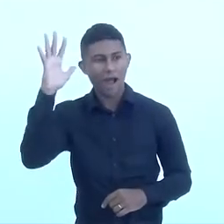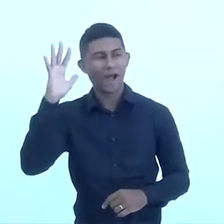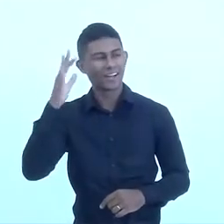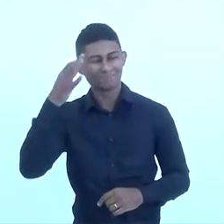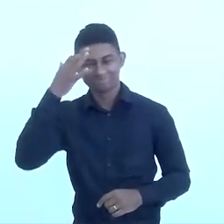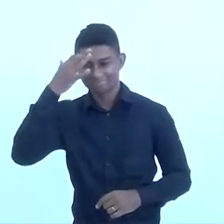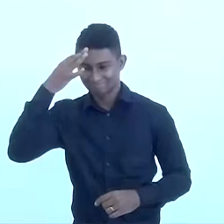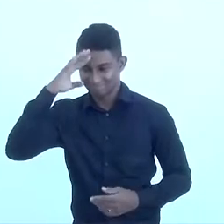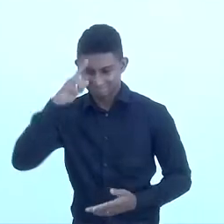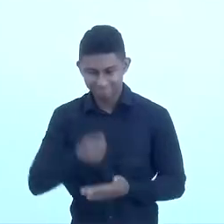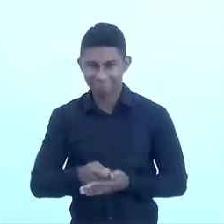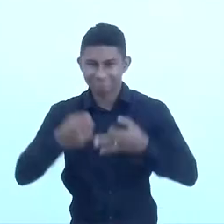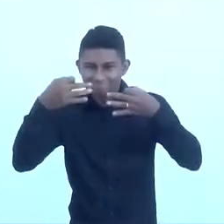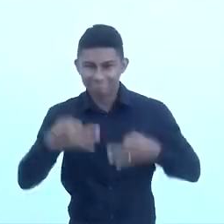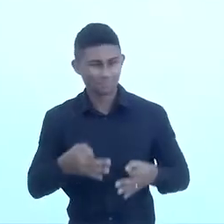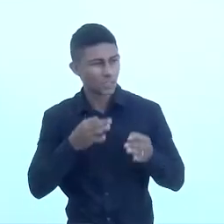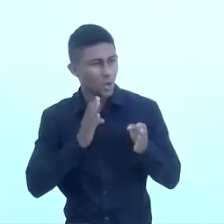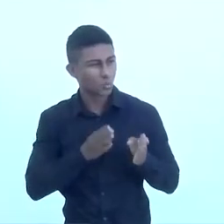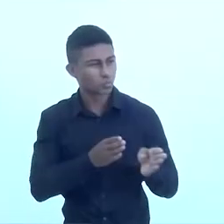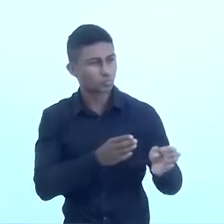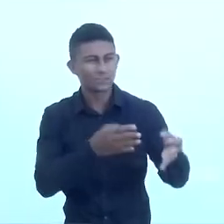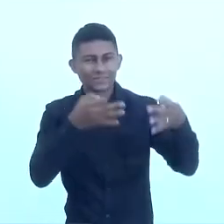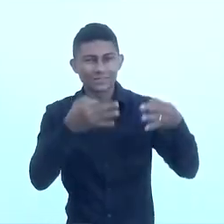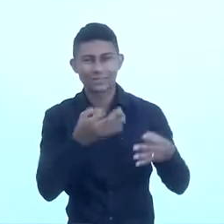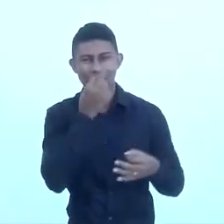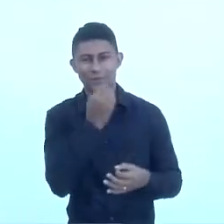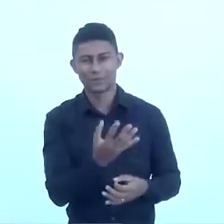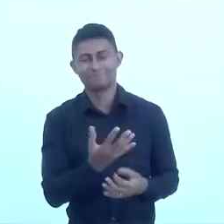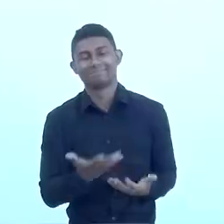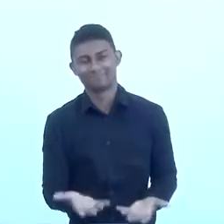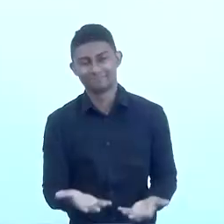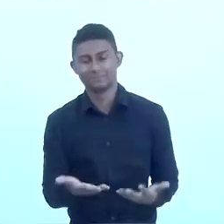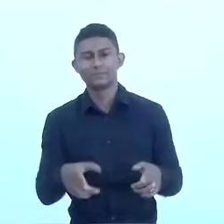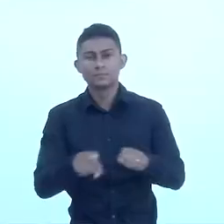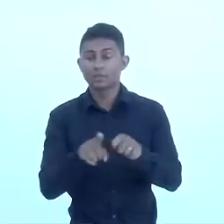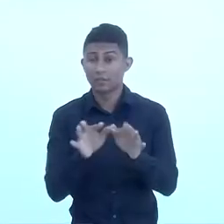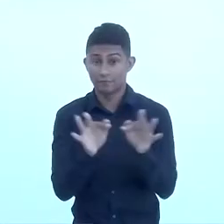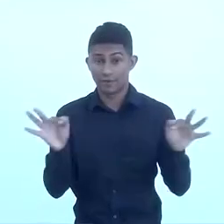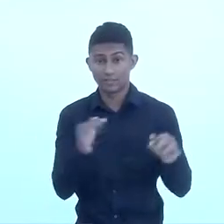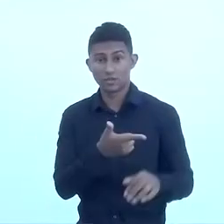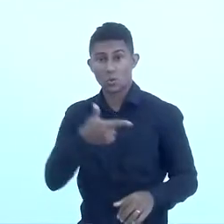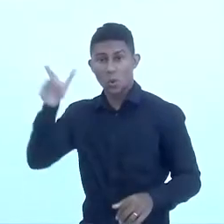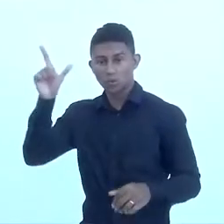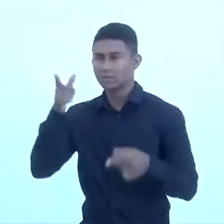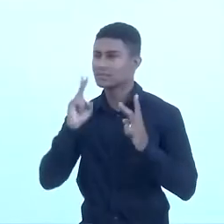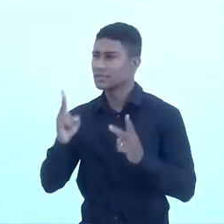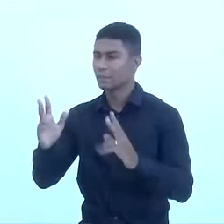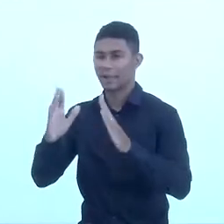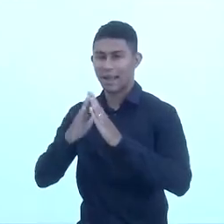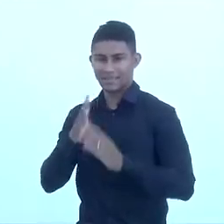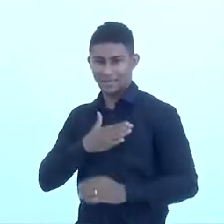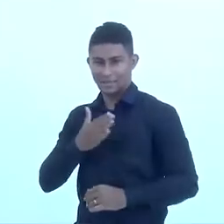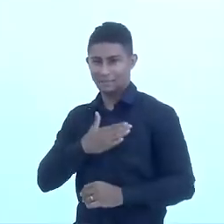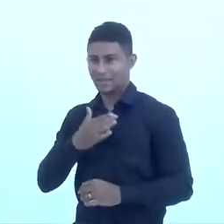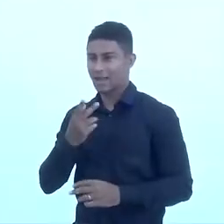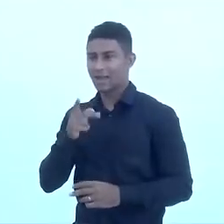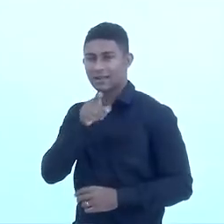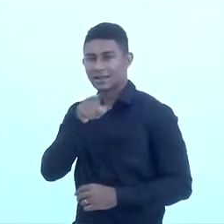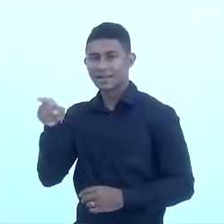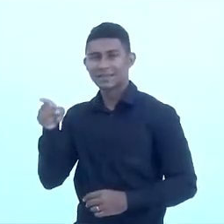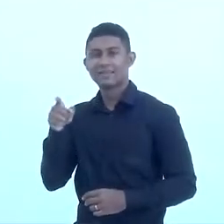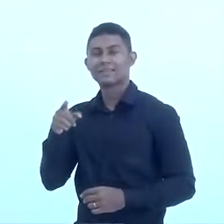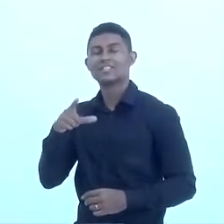vai pegar o caminho mais curto para se planejar. Outra frase que tinha em casa, que